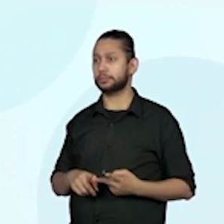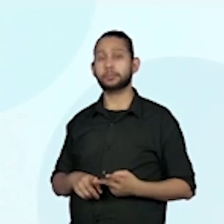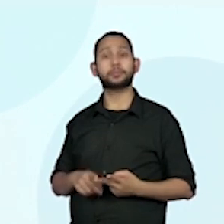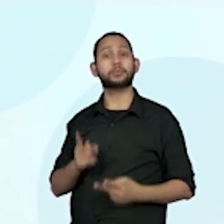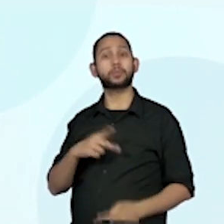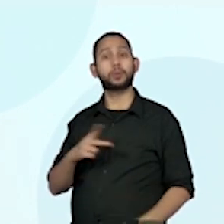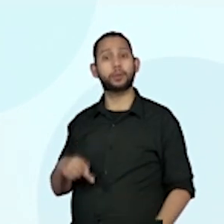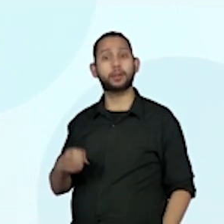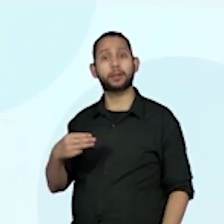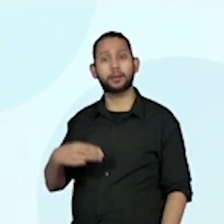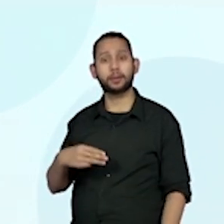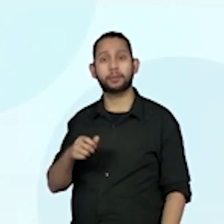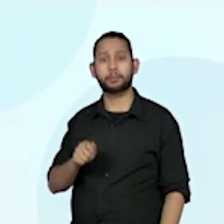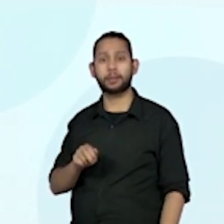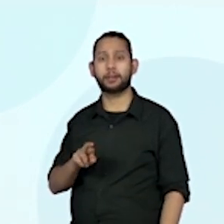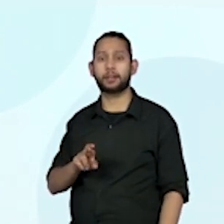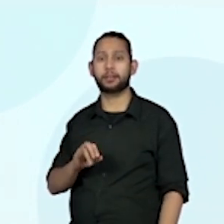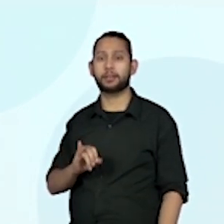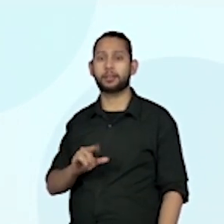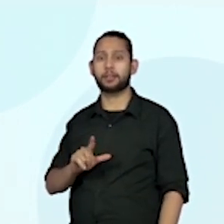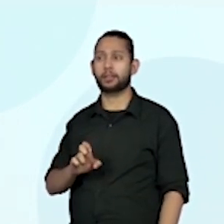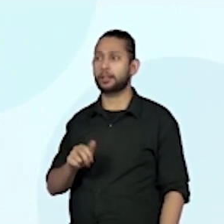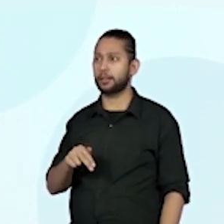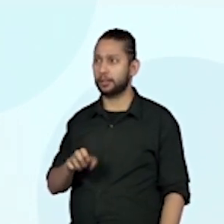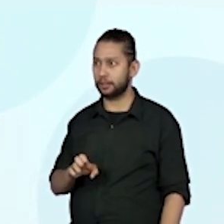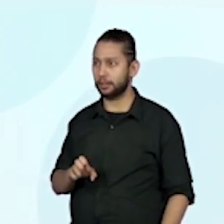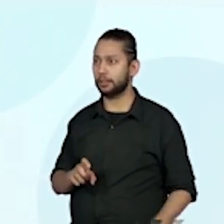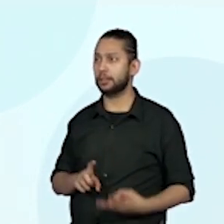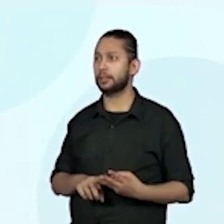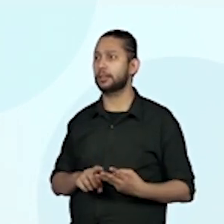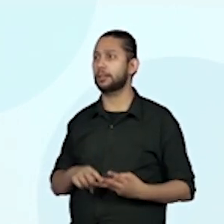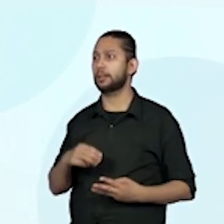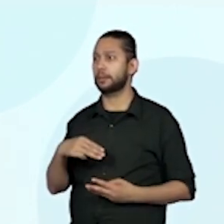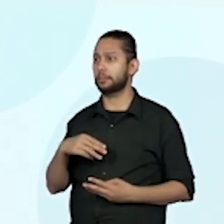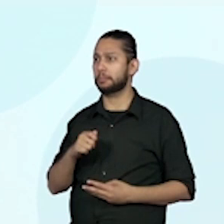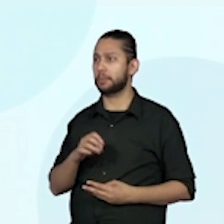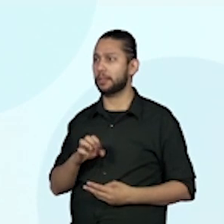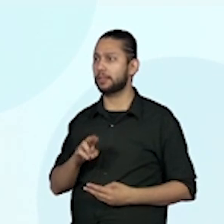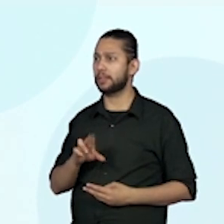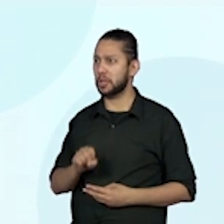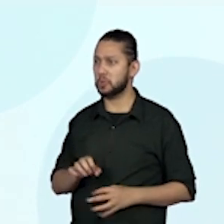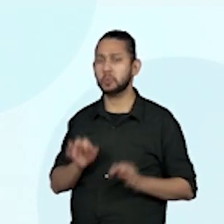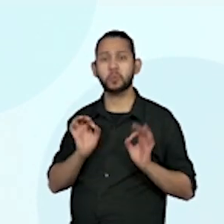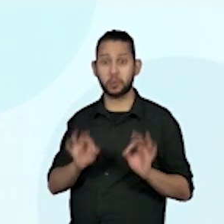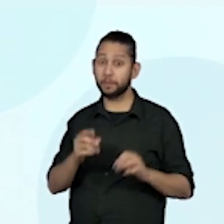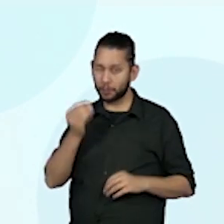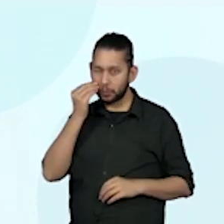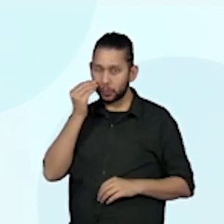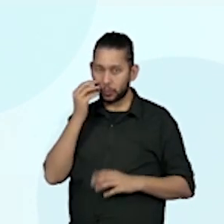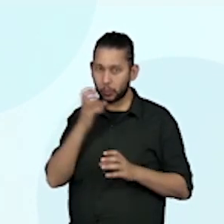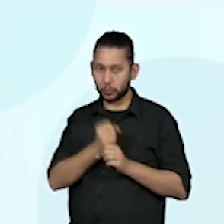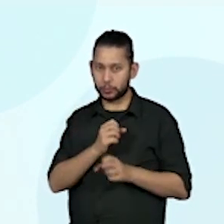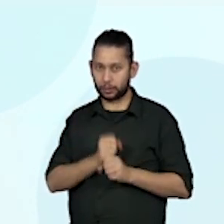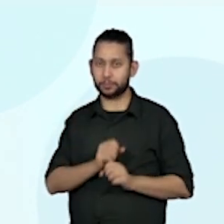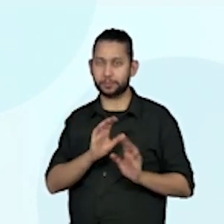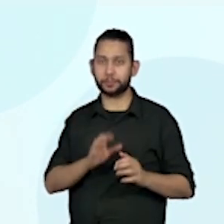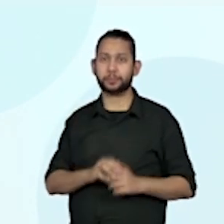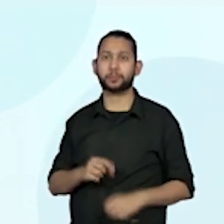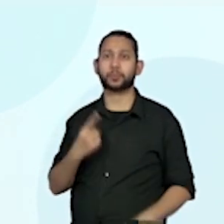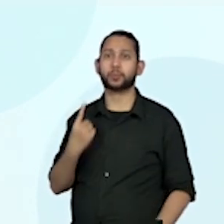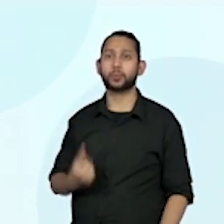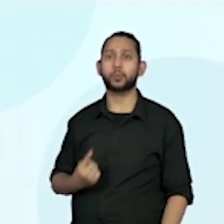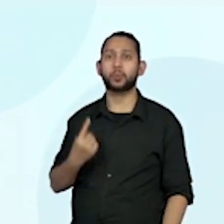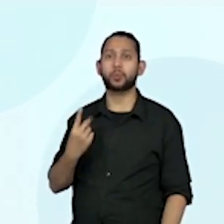Promarilene, Mateus. Vamos lá. Vamos fazer a contagem?